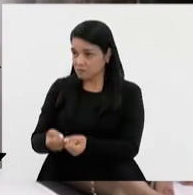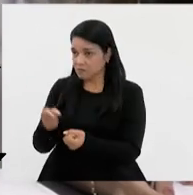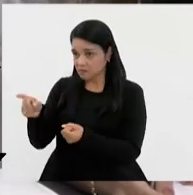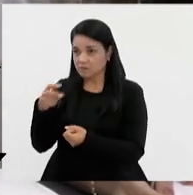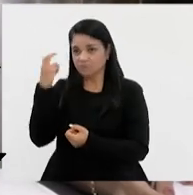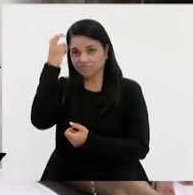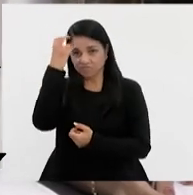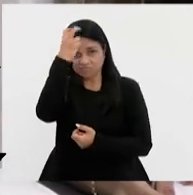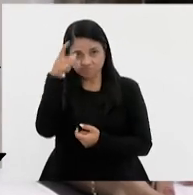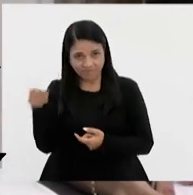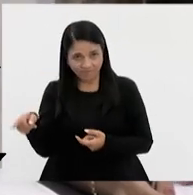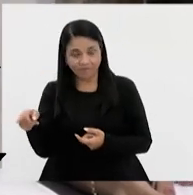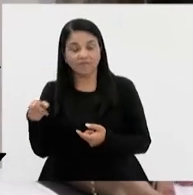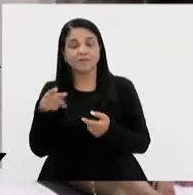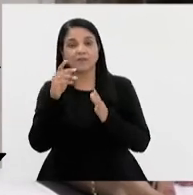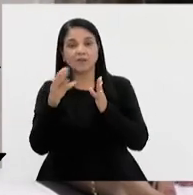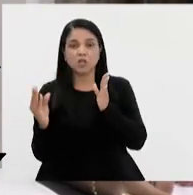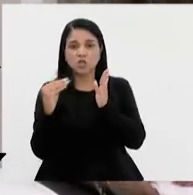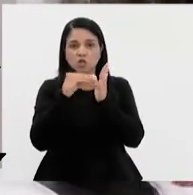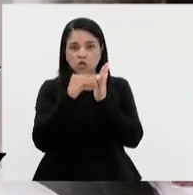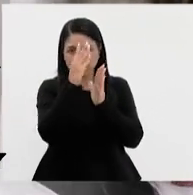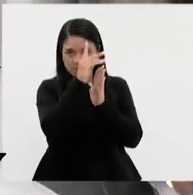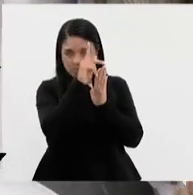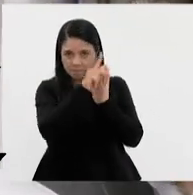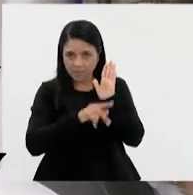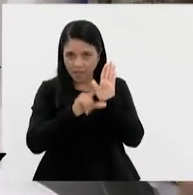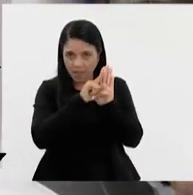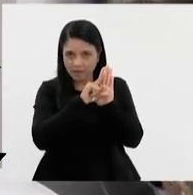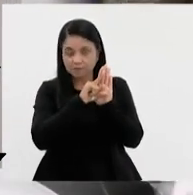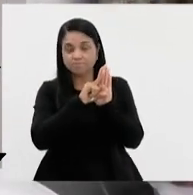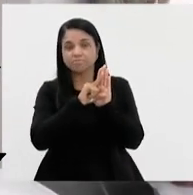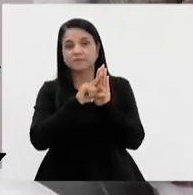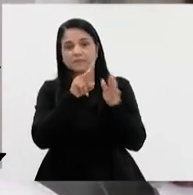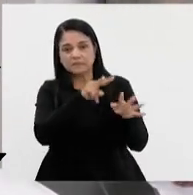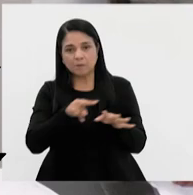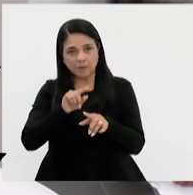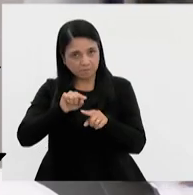sejam incluídos então na próxima pauta, na próxima semana.